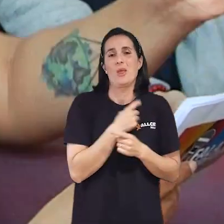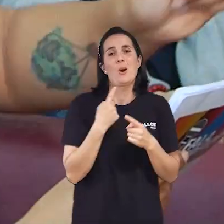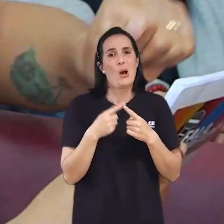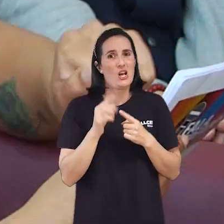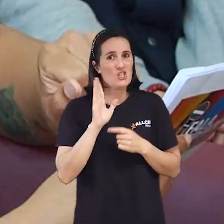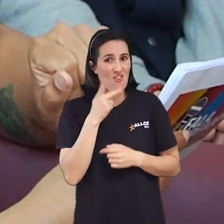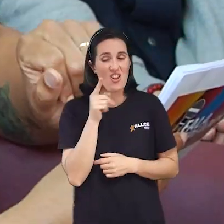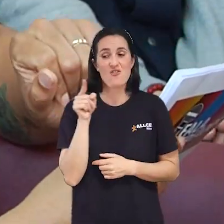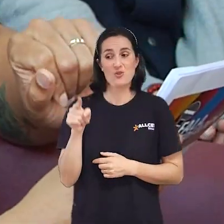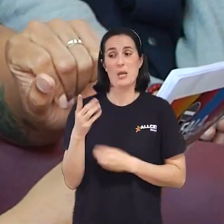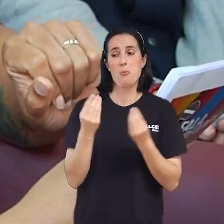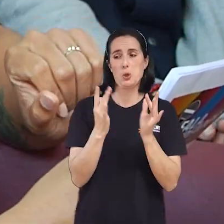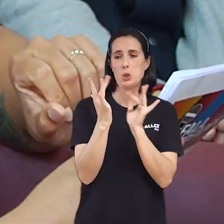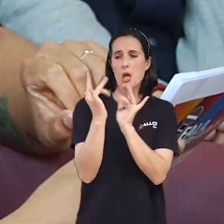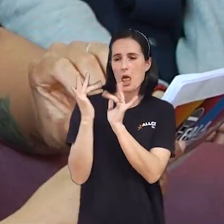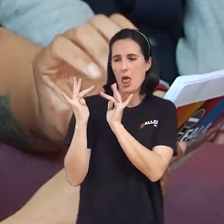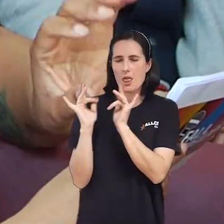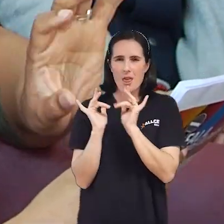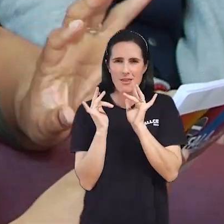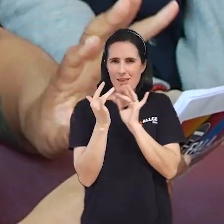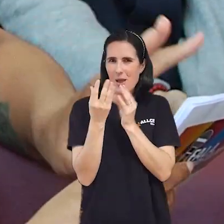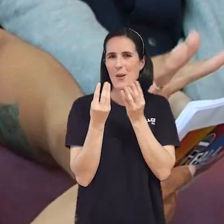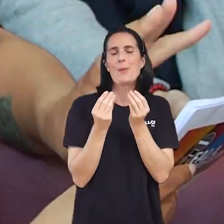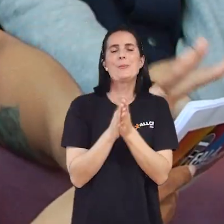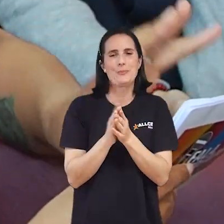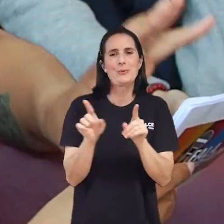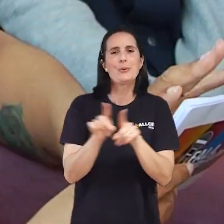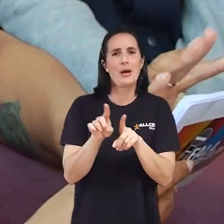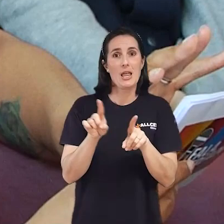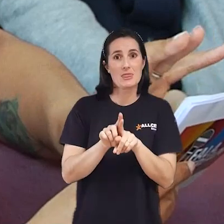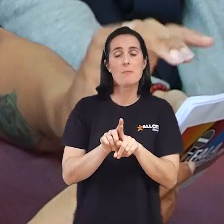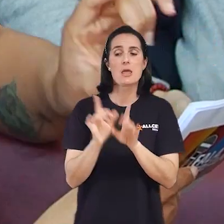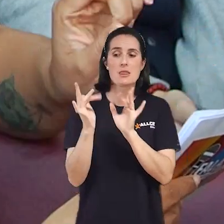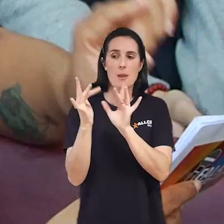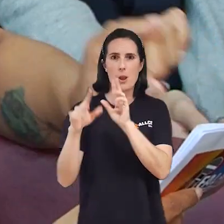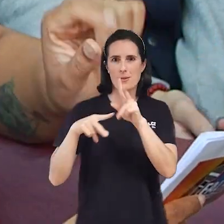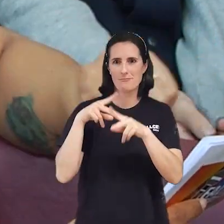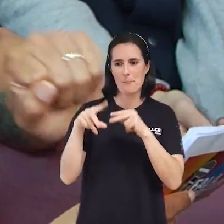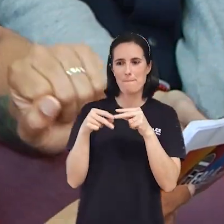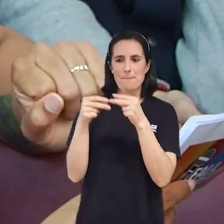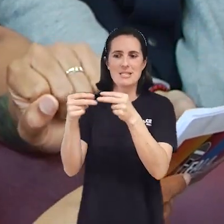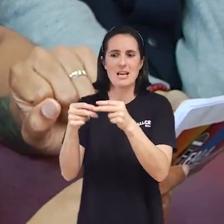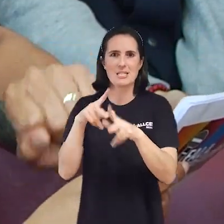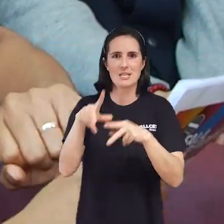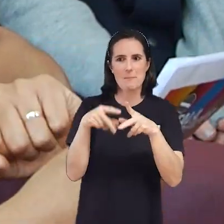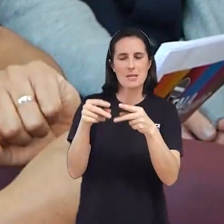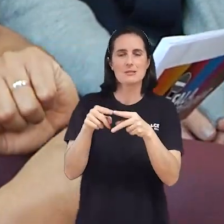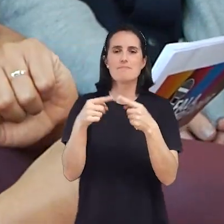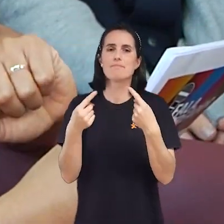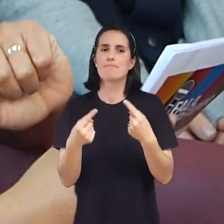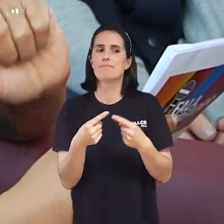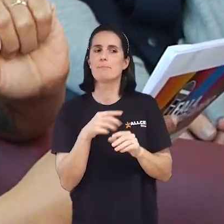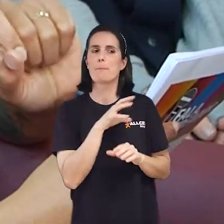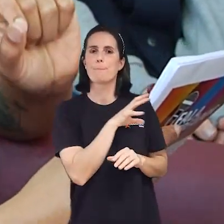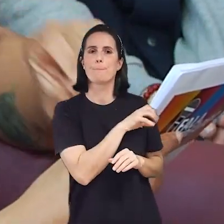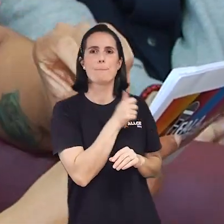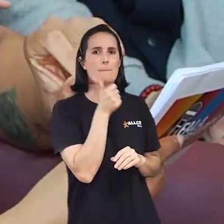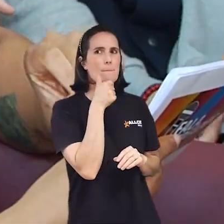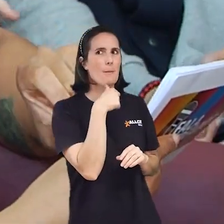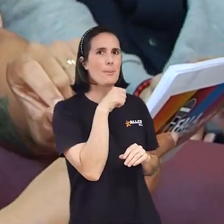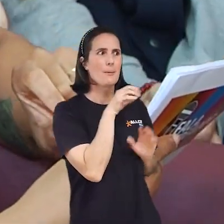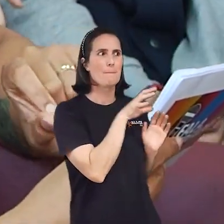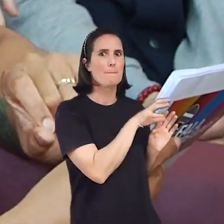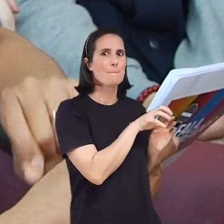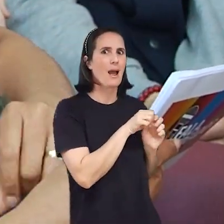Fala Vereador, quando eu falava que o Jair Pedrealuno sofria por amor. Porque